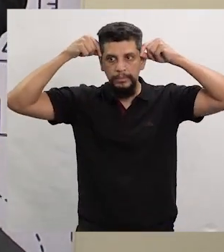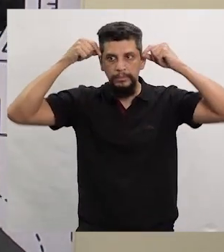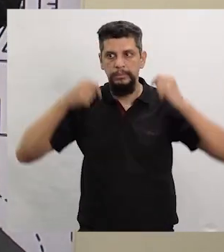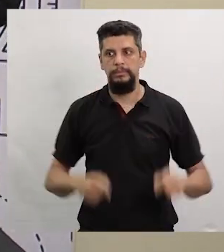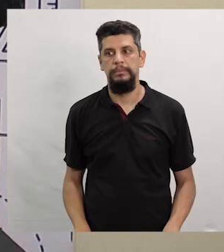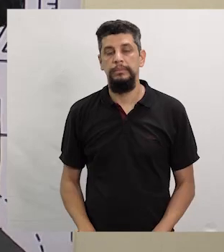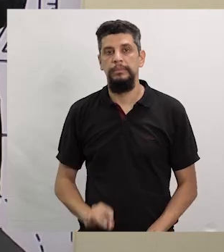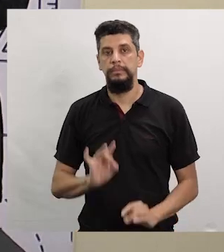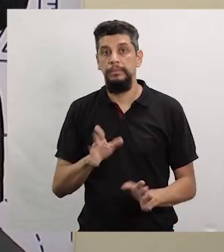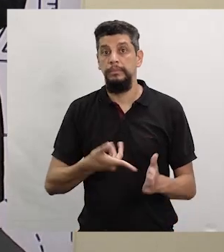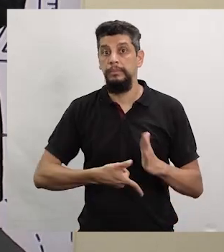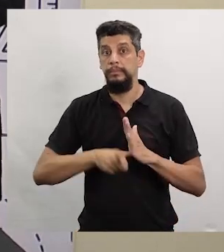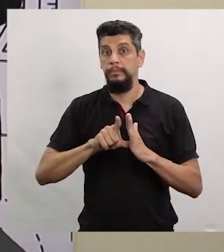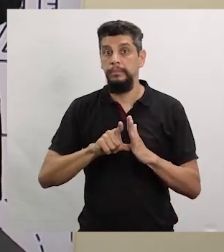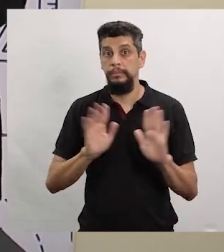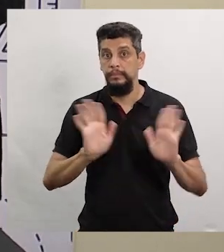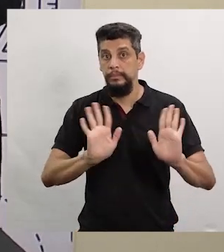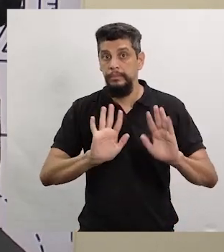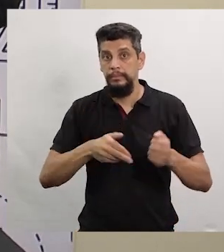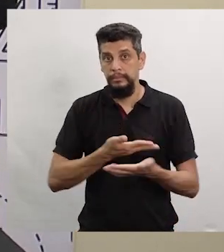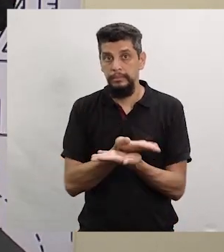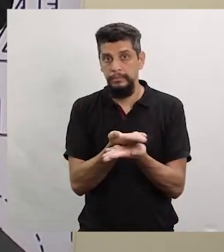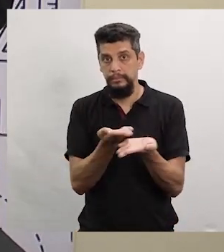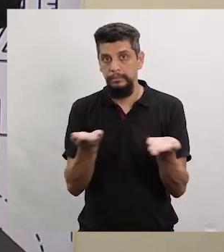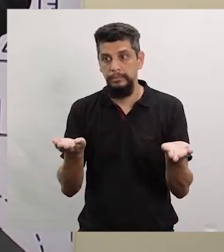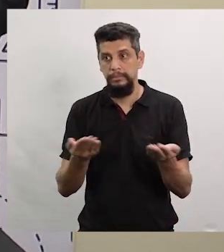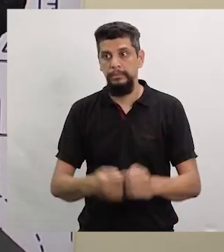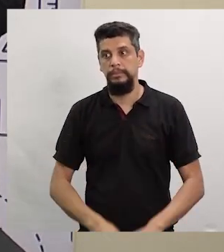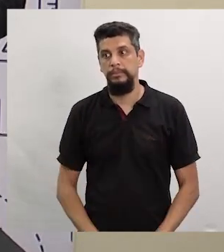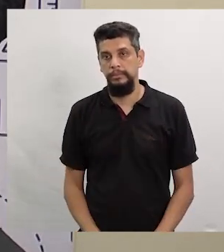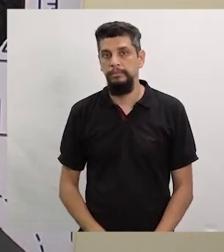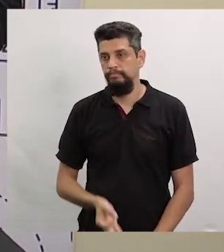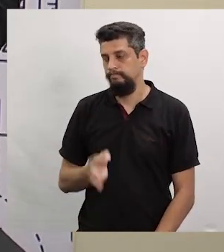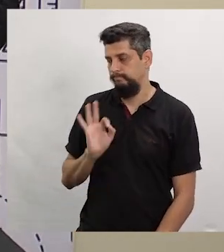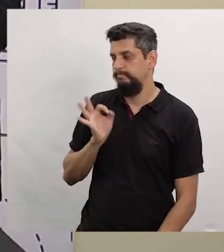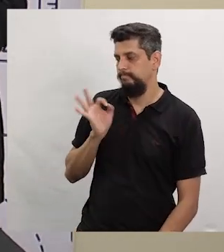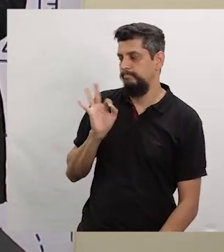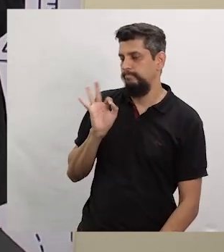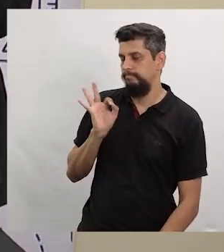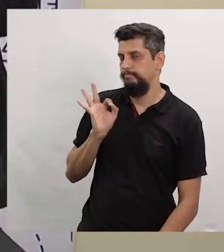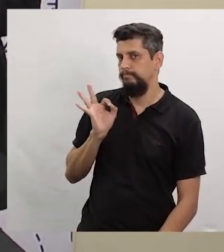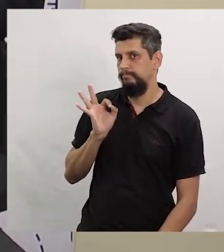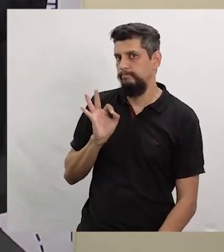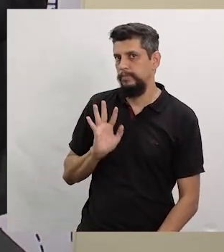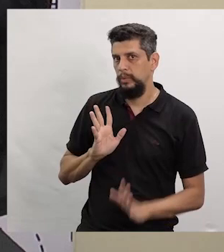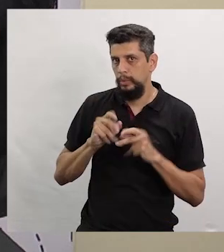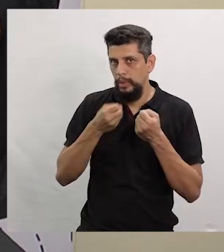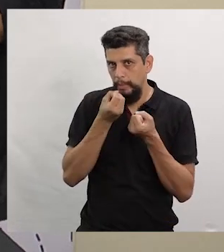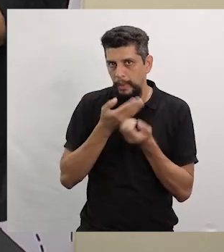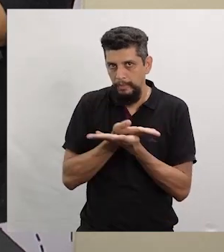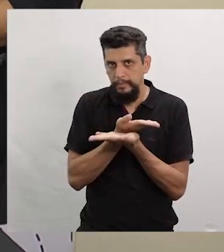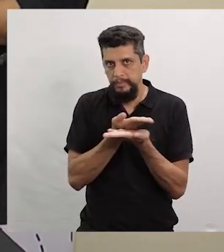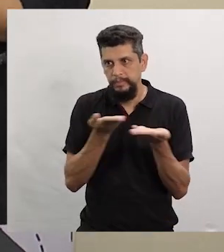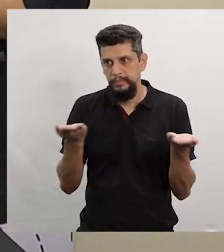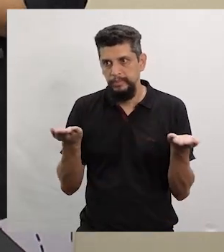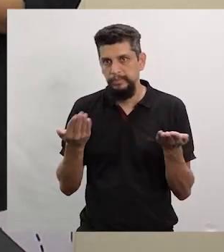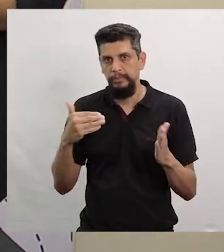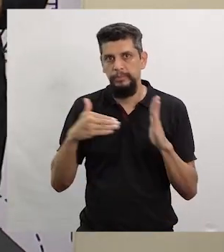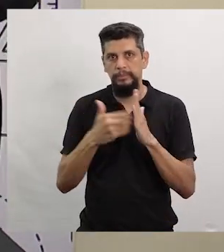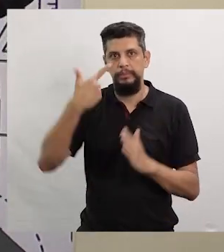máscara só que antes a gente vai se despedir não é isso professora tudo de bom para